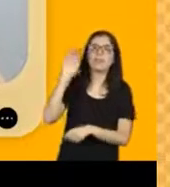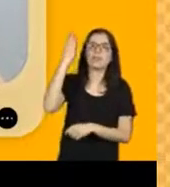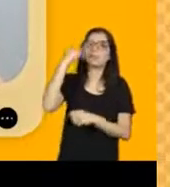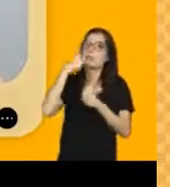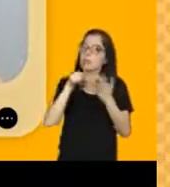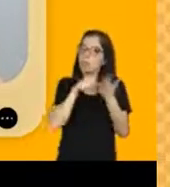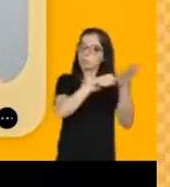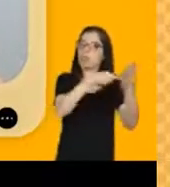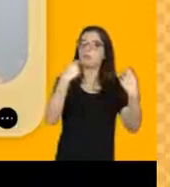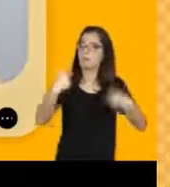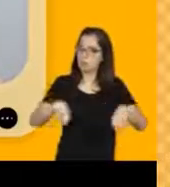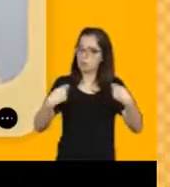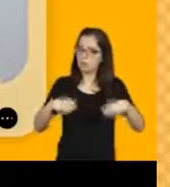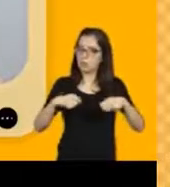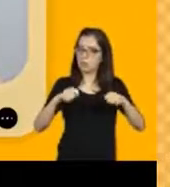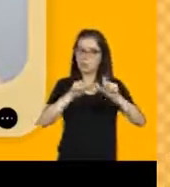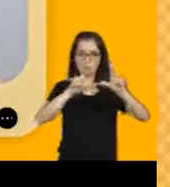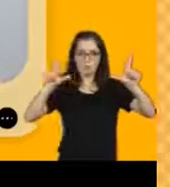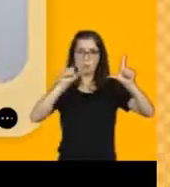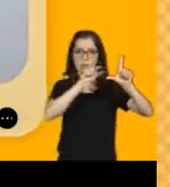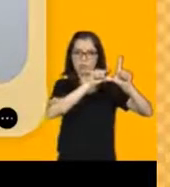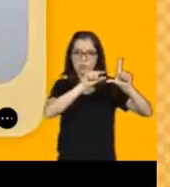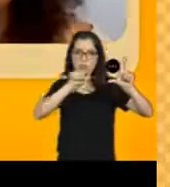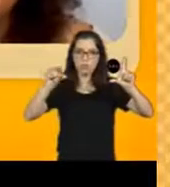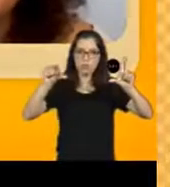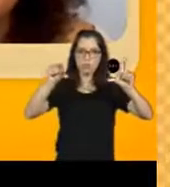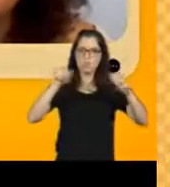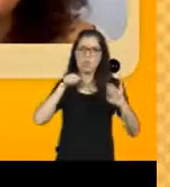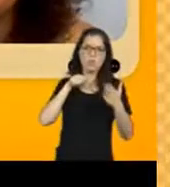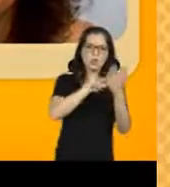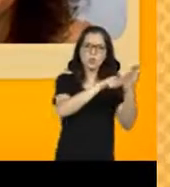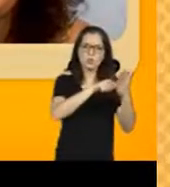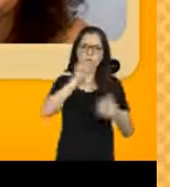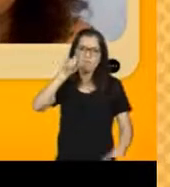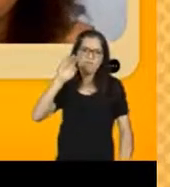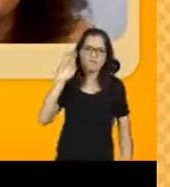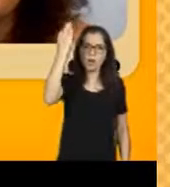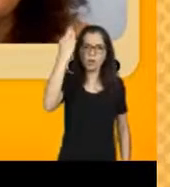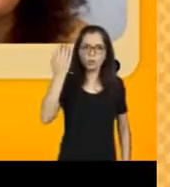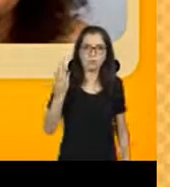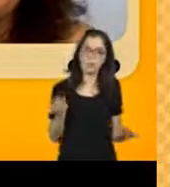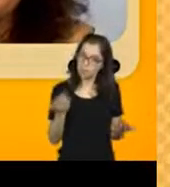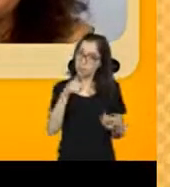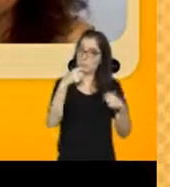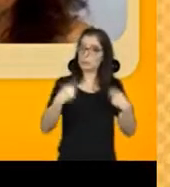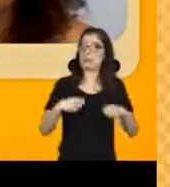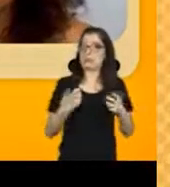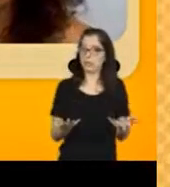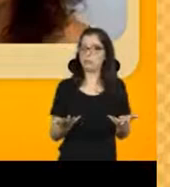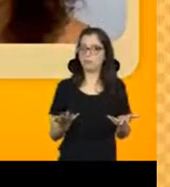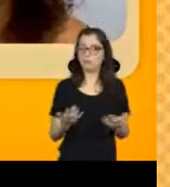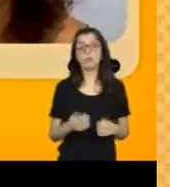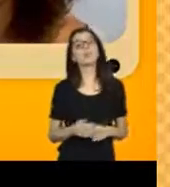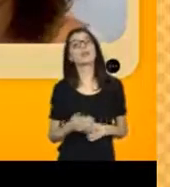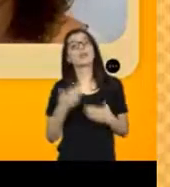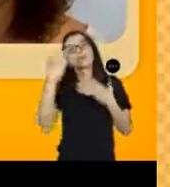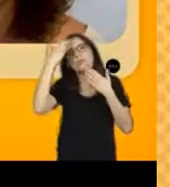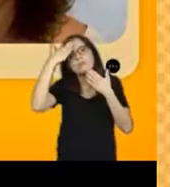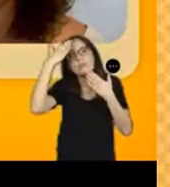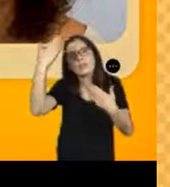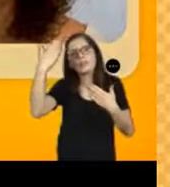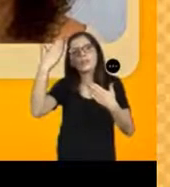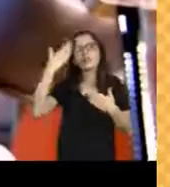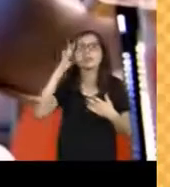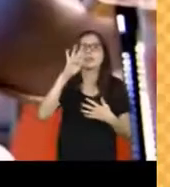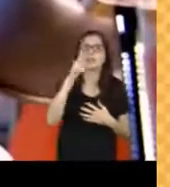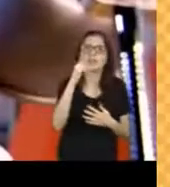denunciar elas, porque essas plataformas têm mecanismo de denúncia quando a gente identifica alguma desinformação. Ai, Thaís, eu nem sei como